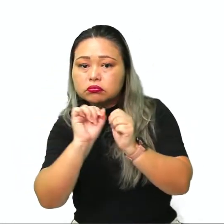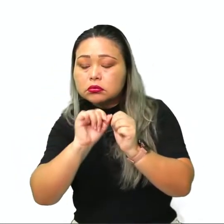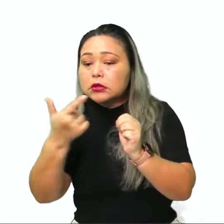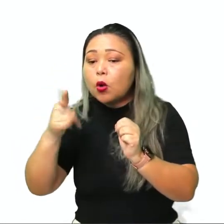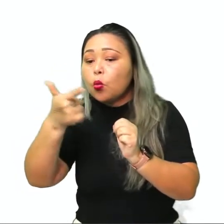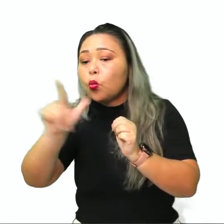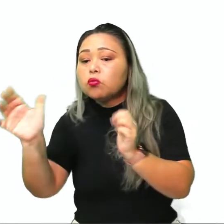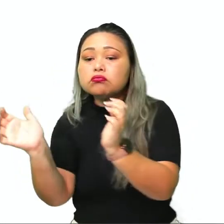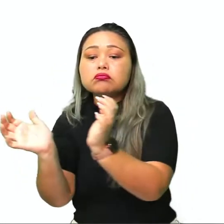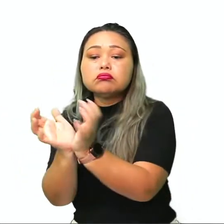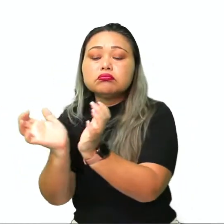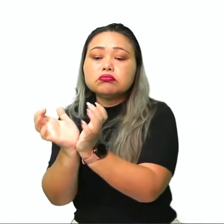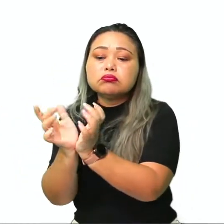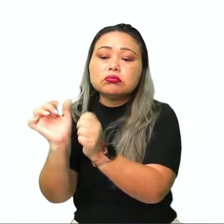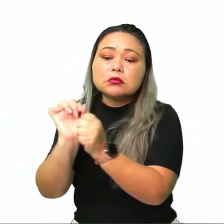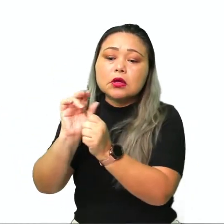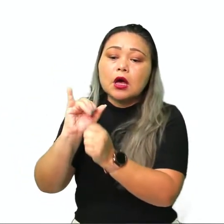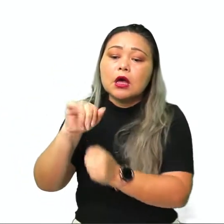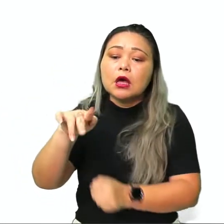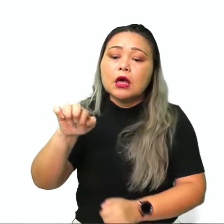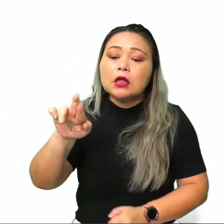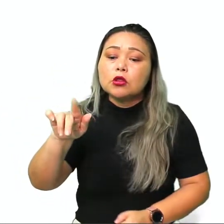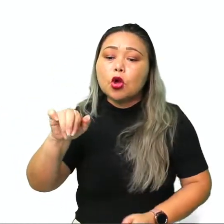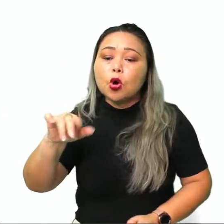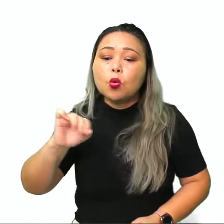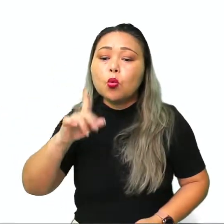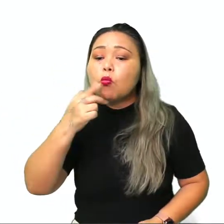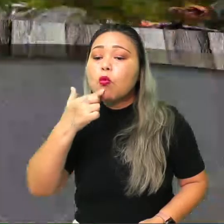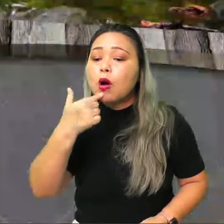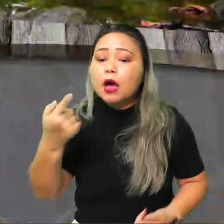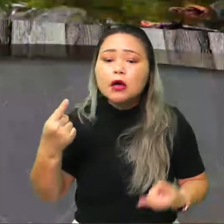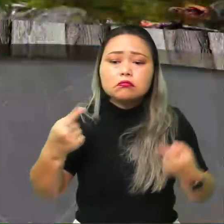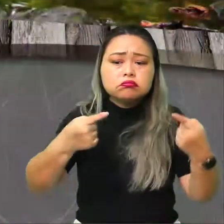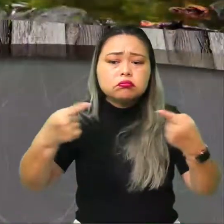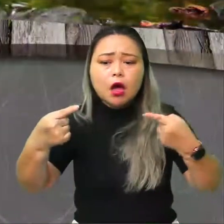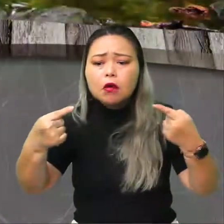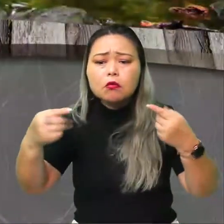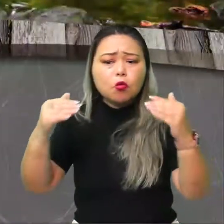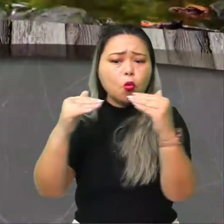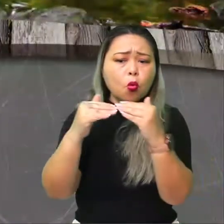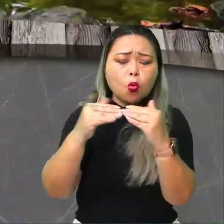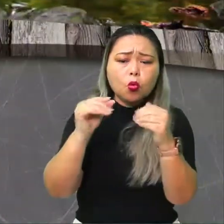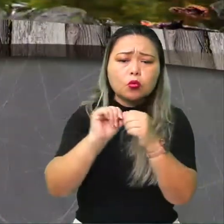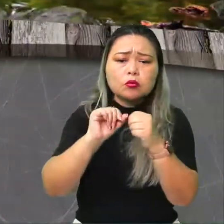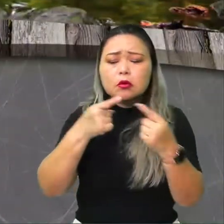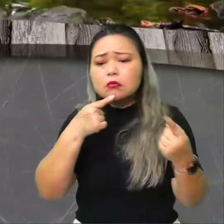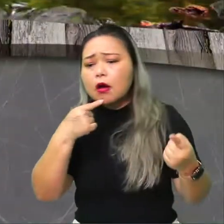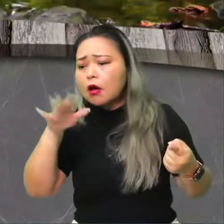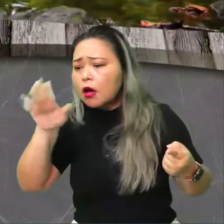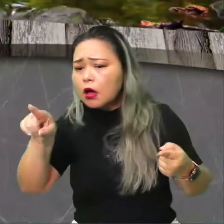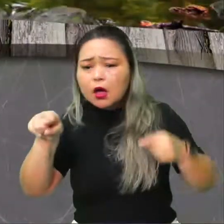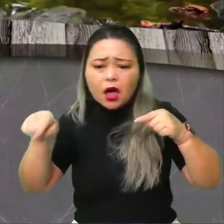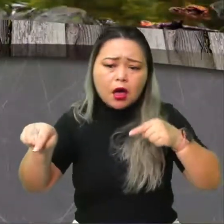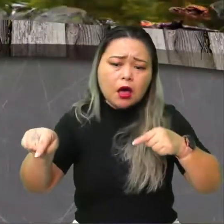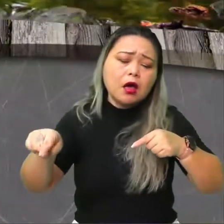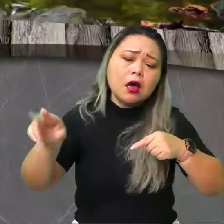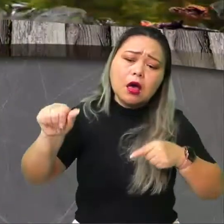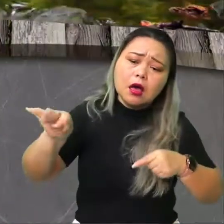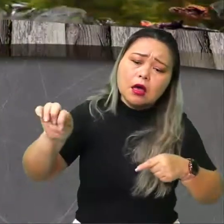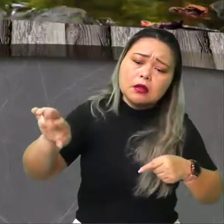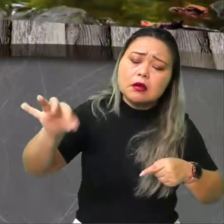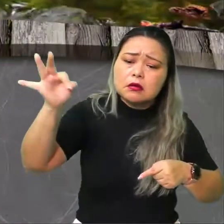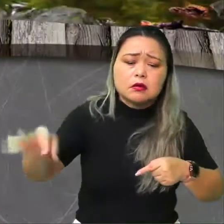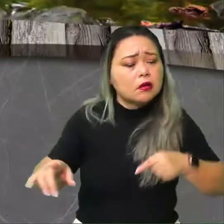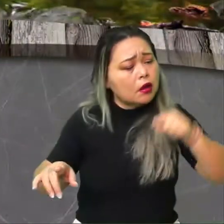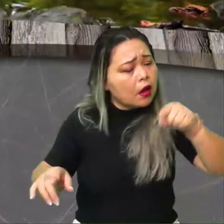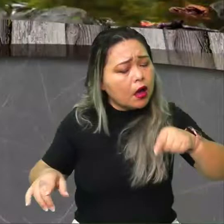heterotrófica? O que era o ponto de discussão? Por que eles não concordavam? Por que havia essa discussão? Não, é a autotrófica que é